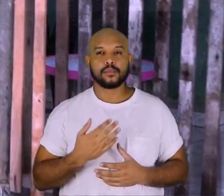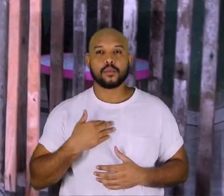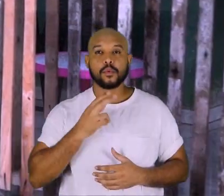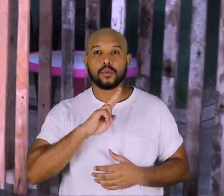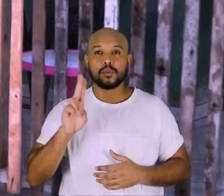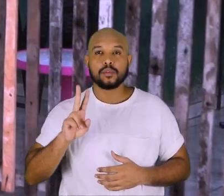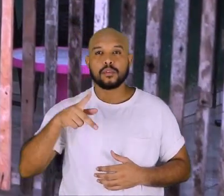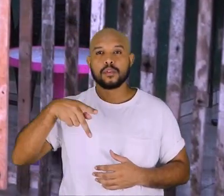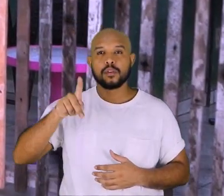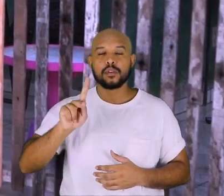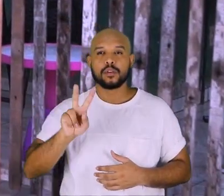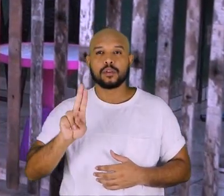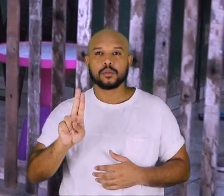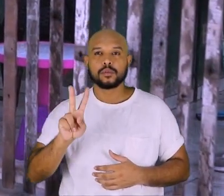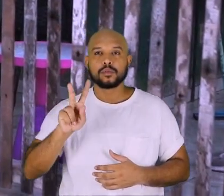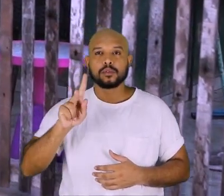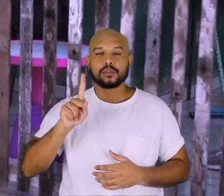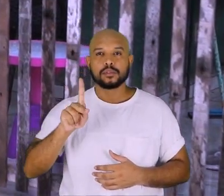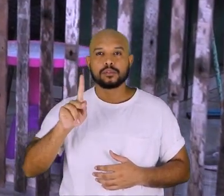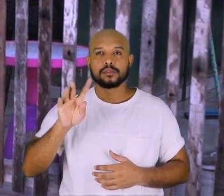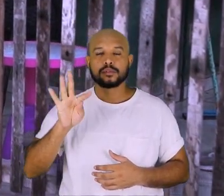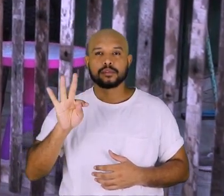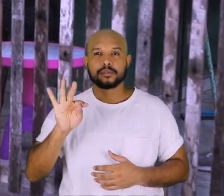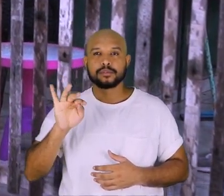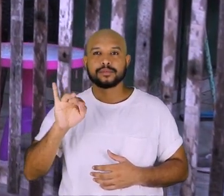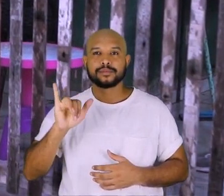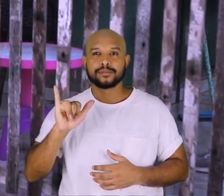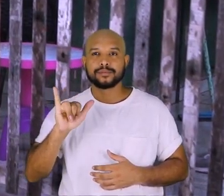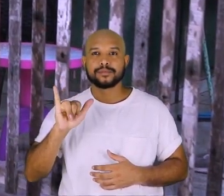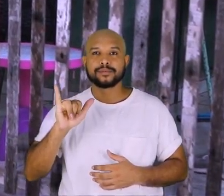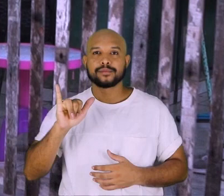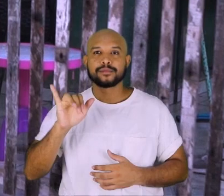Meu nome é Kurtikti João Kakuré Harachari.